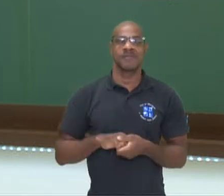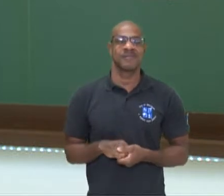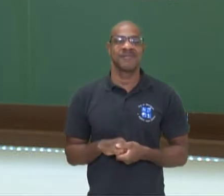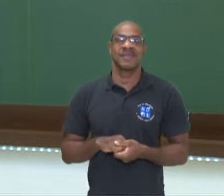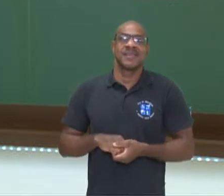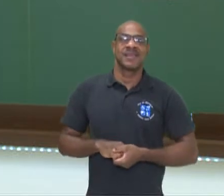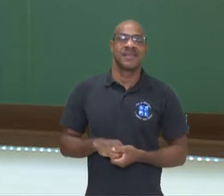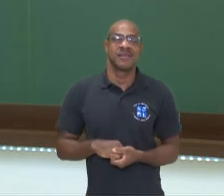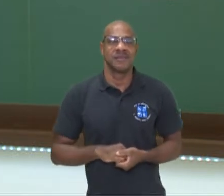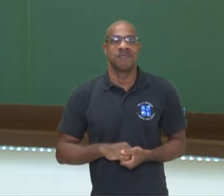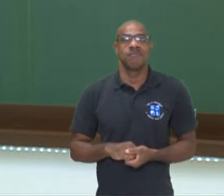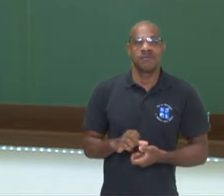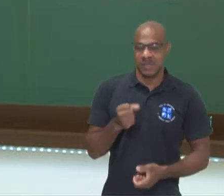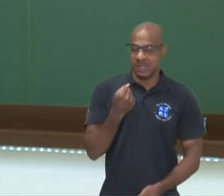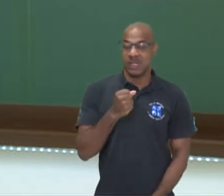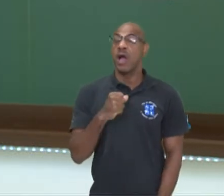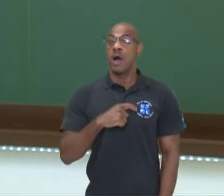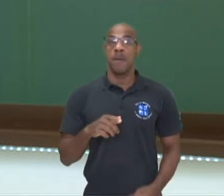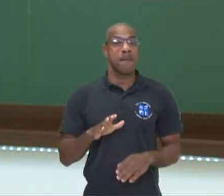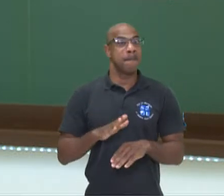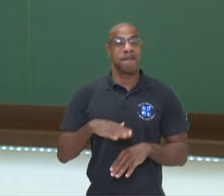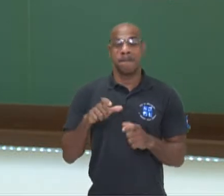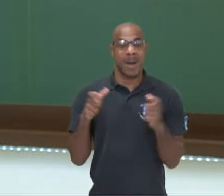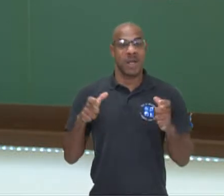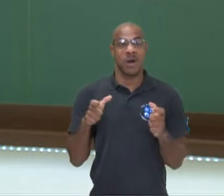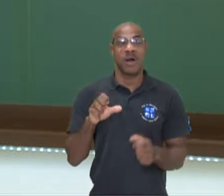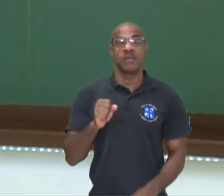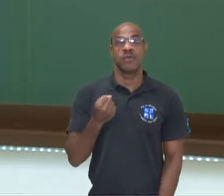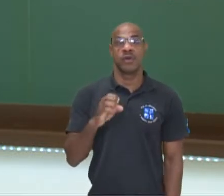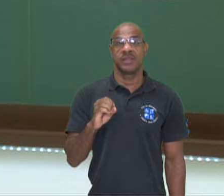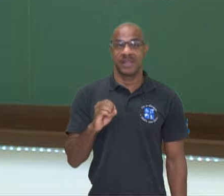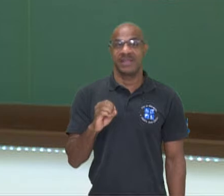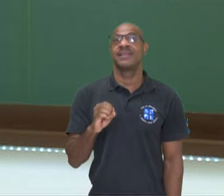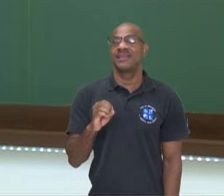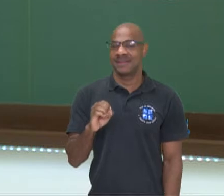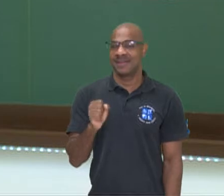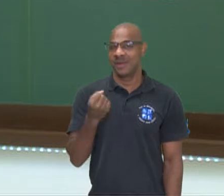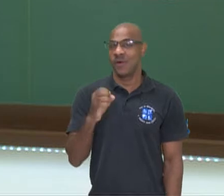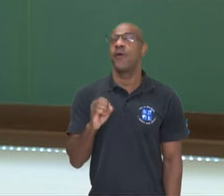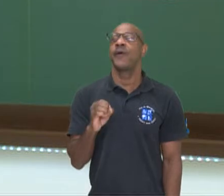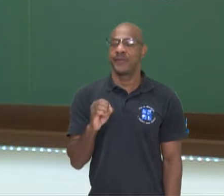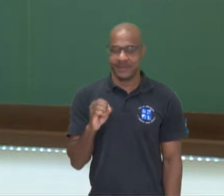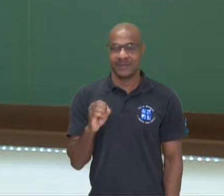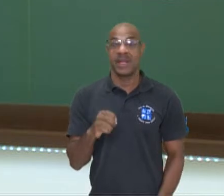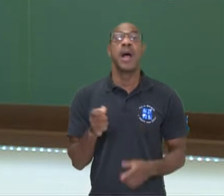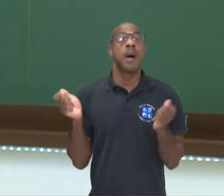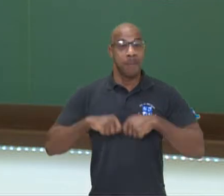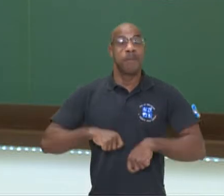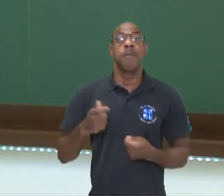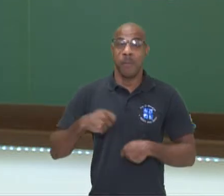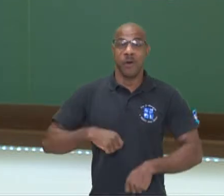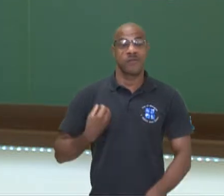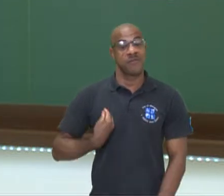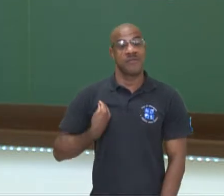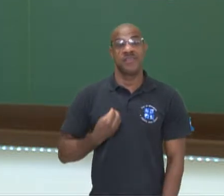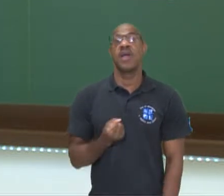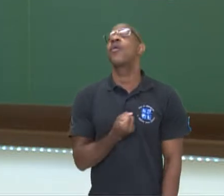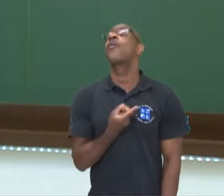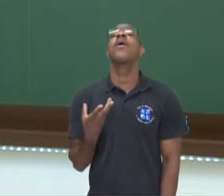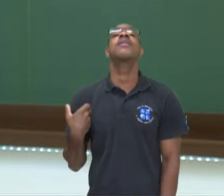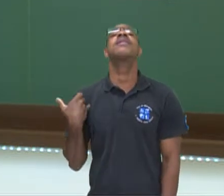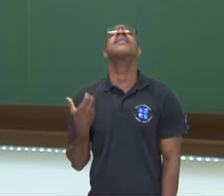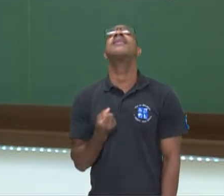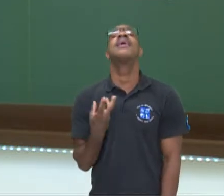gente. Bem alta, né? E ela pode viver até 70 anos no cativeiro. 70, gente. Tem muitos